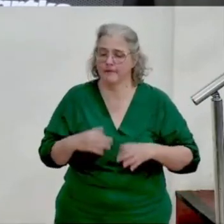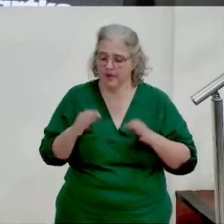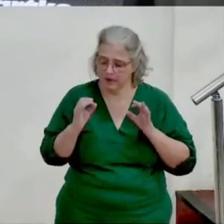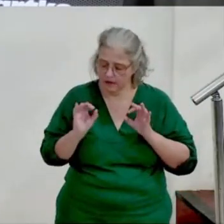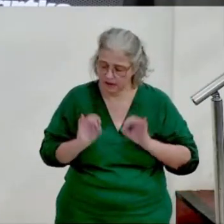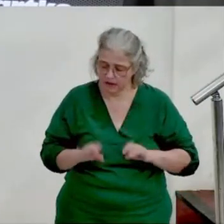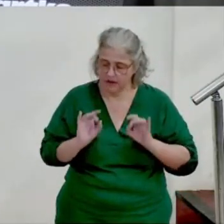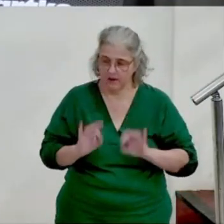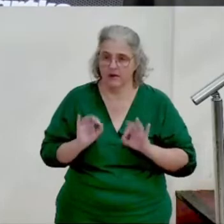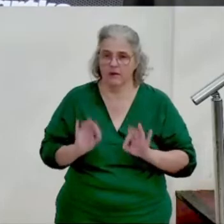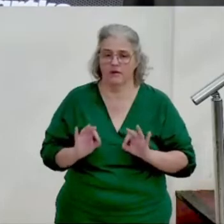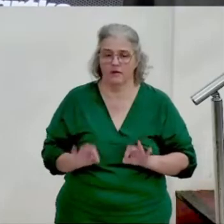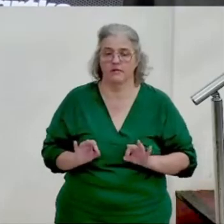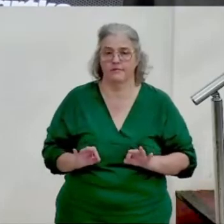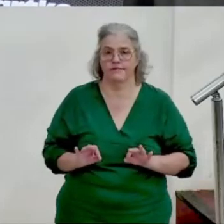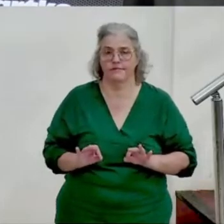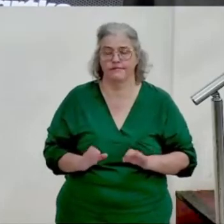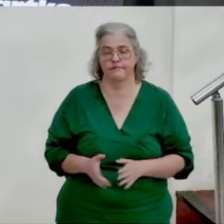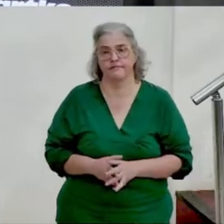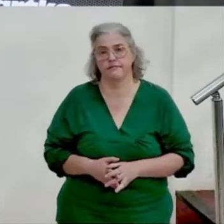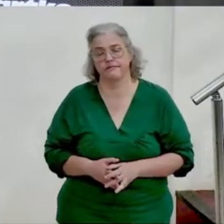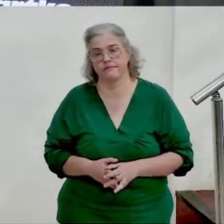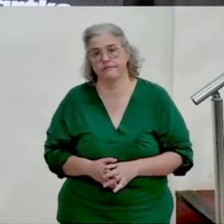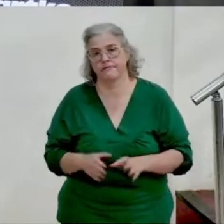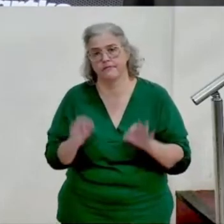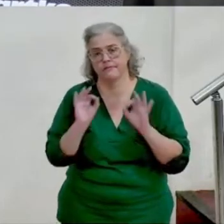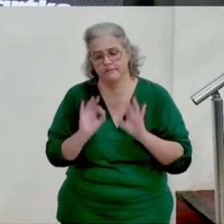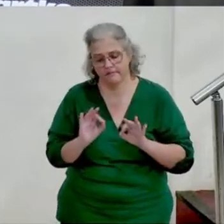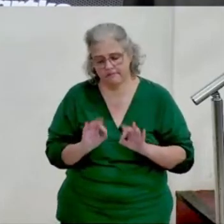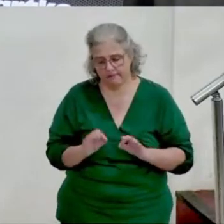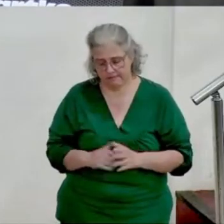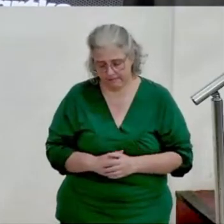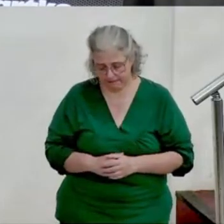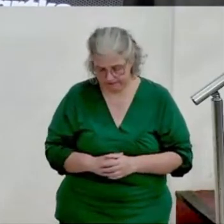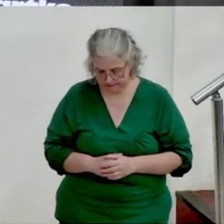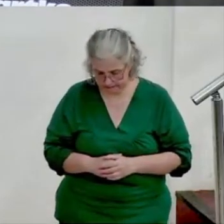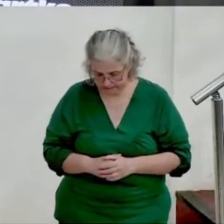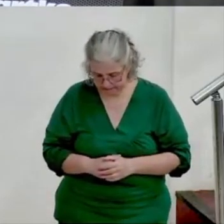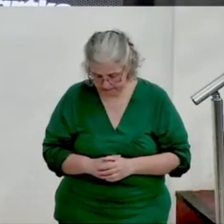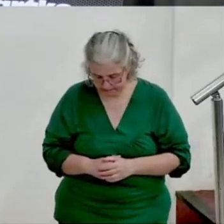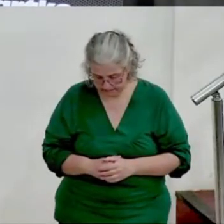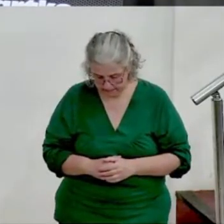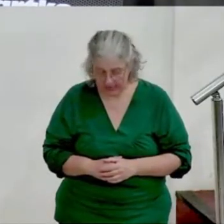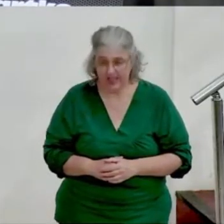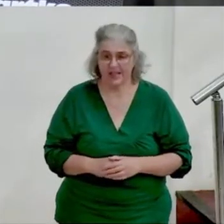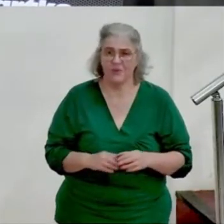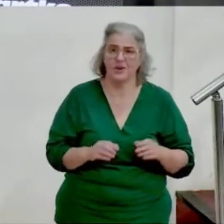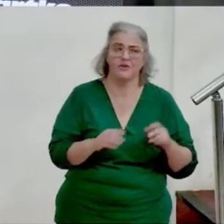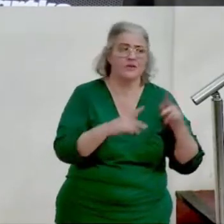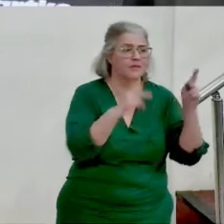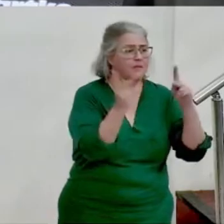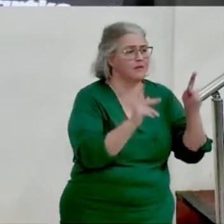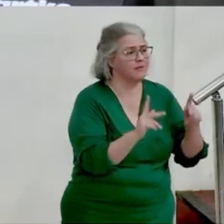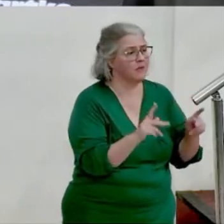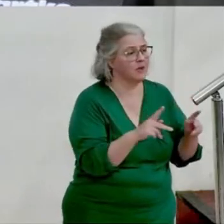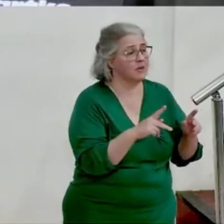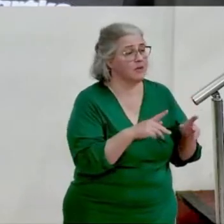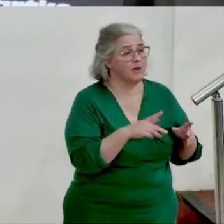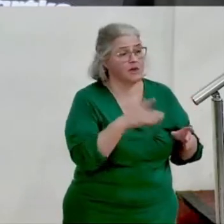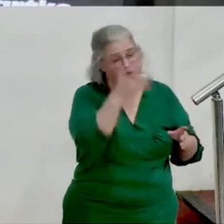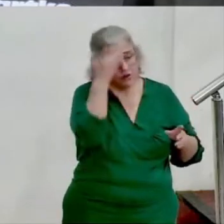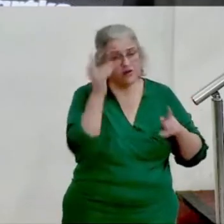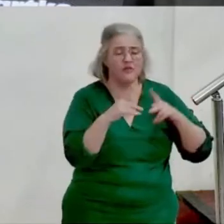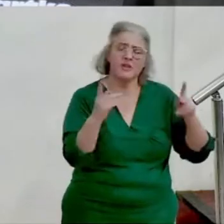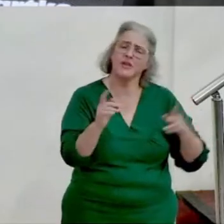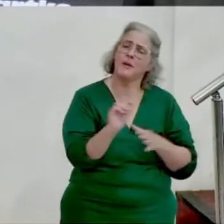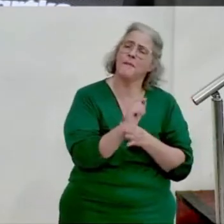Terrível. De acordo com Paulo, essa súbita destruição virá quando eles andarem dizendo paz e segurança. O que isso significa? Significa que